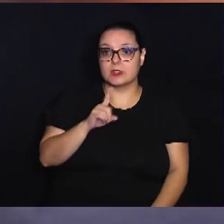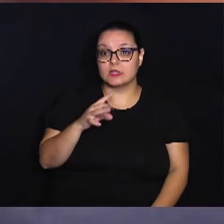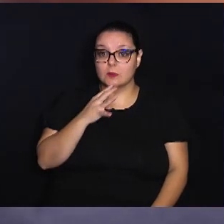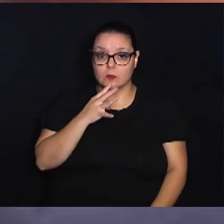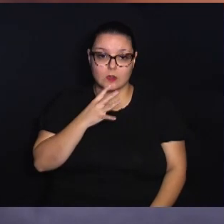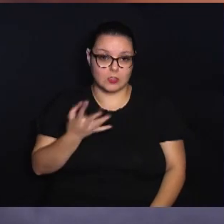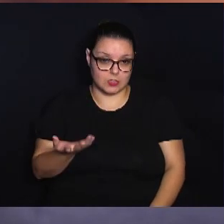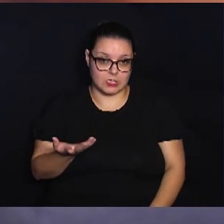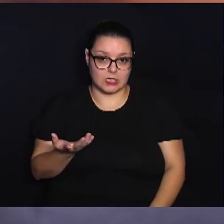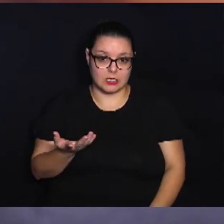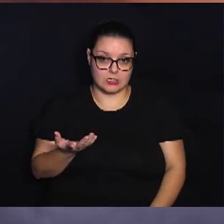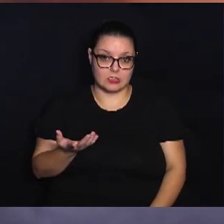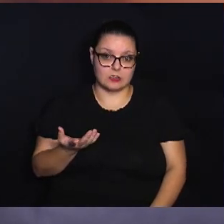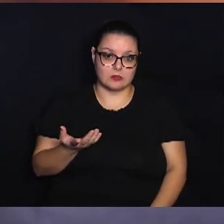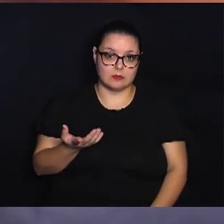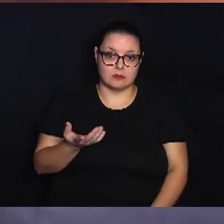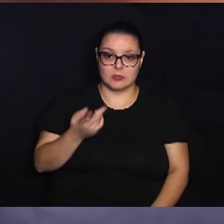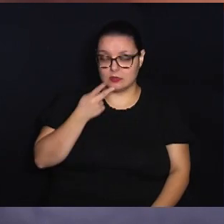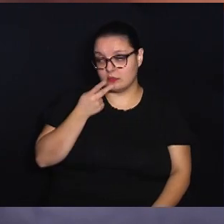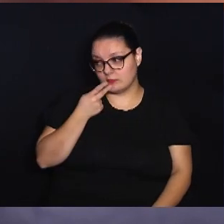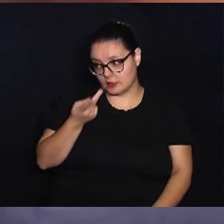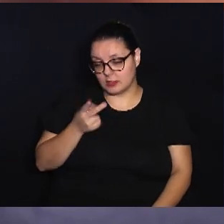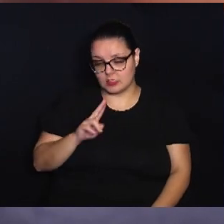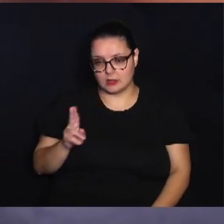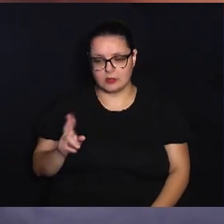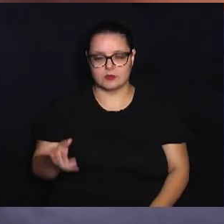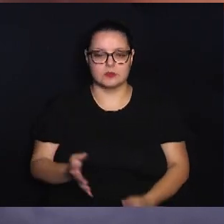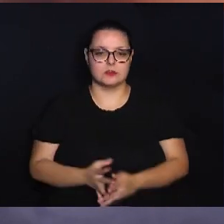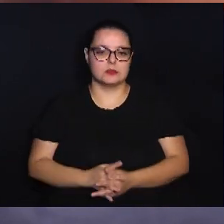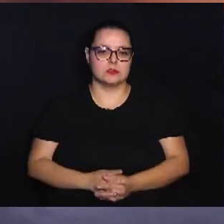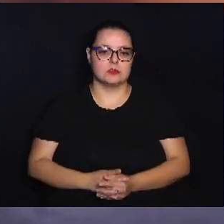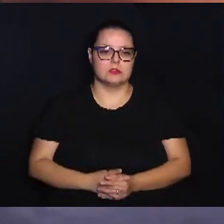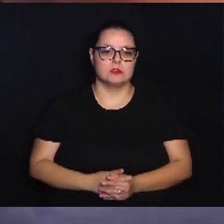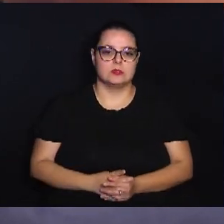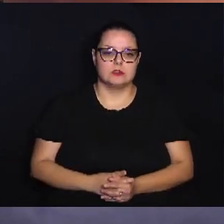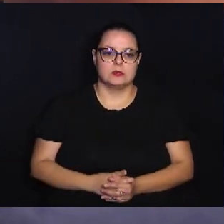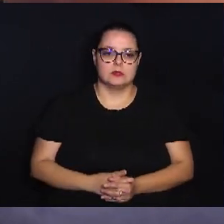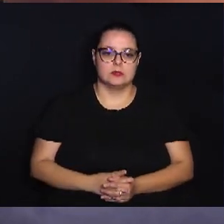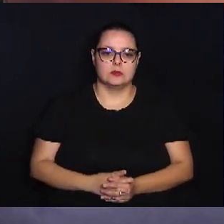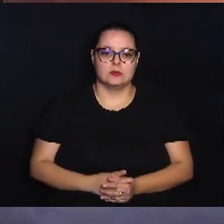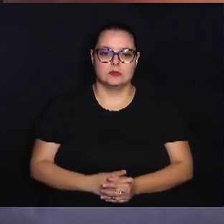pessoas desconhecem, né? Mas eu vou até citar os nomes aqui. Você tem, por exemplo,